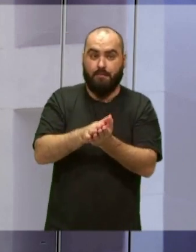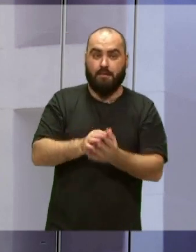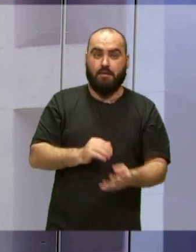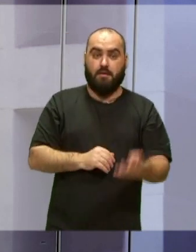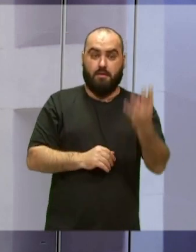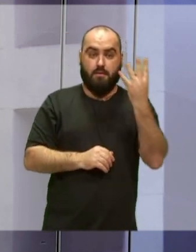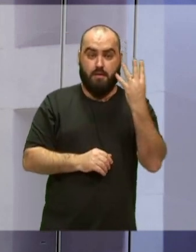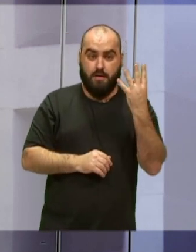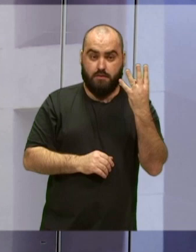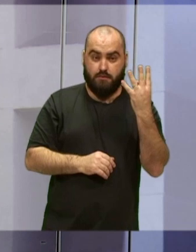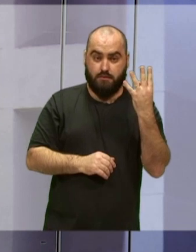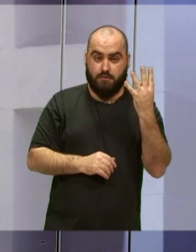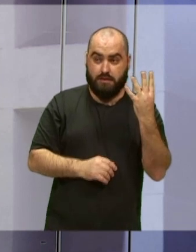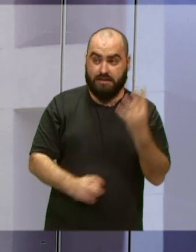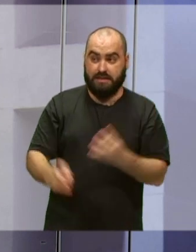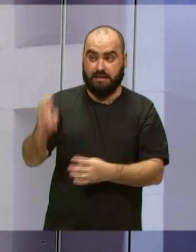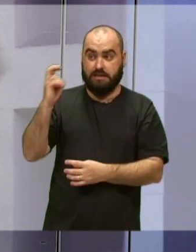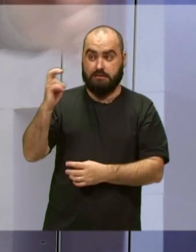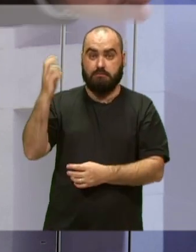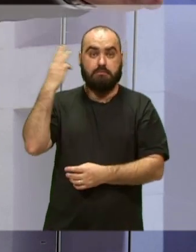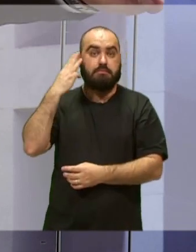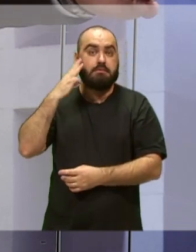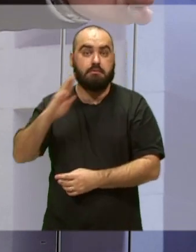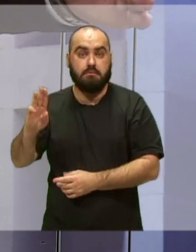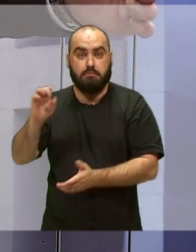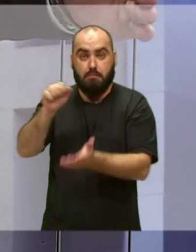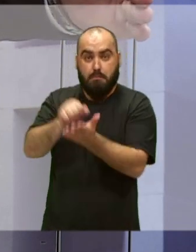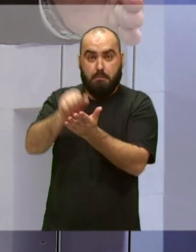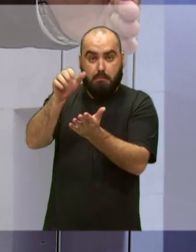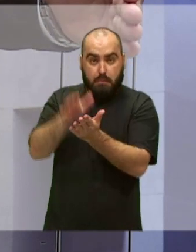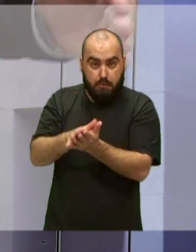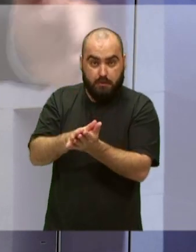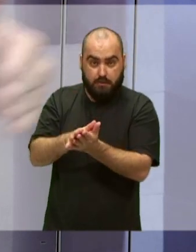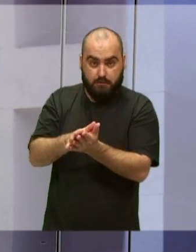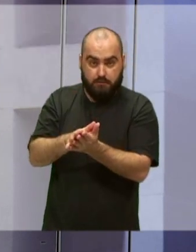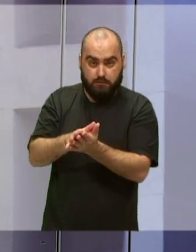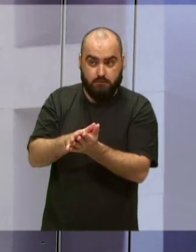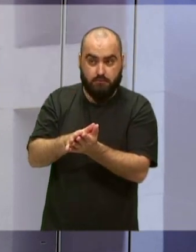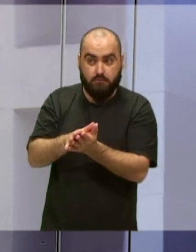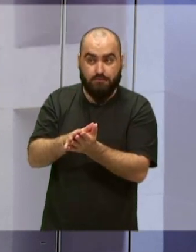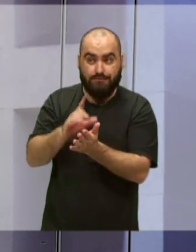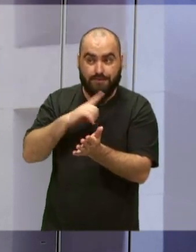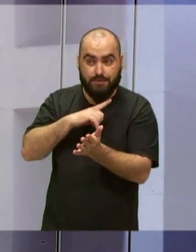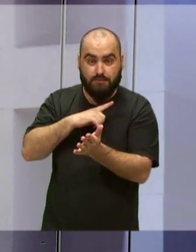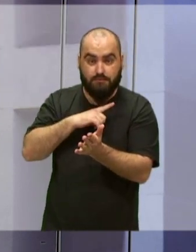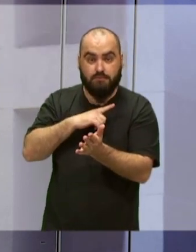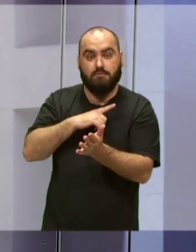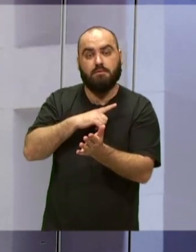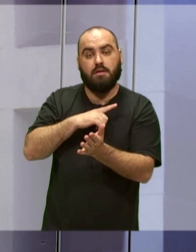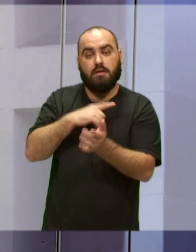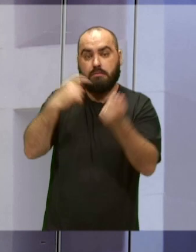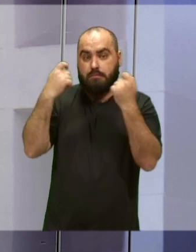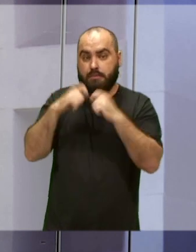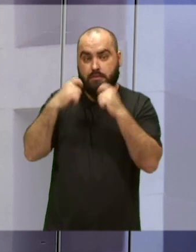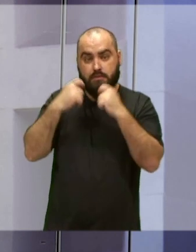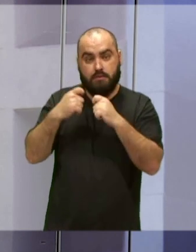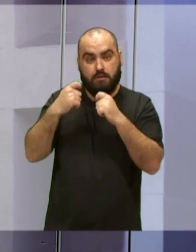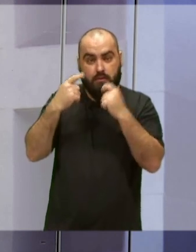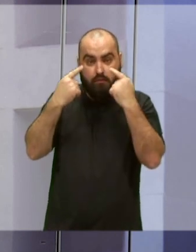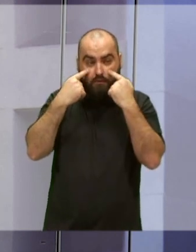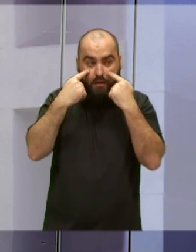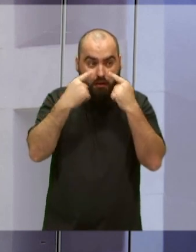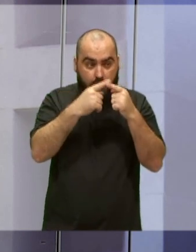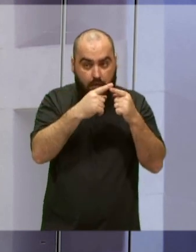5 milhões somente uma multa e fora toda essa reação na cadeia toda nós temos que tratar ao nível